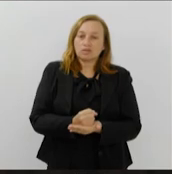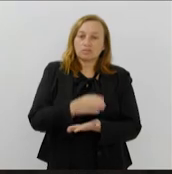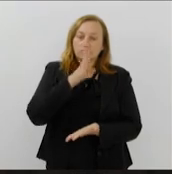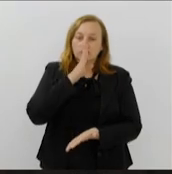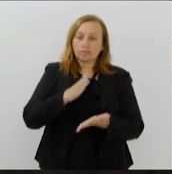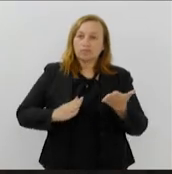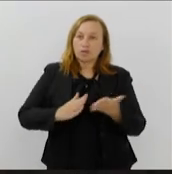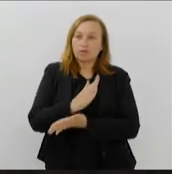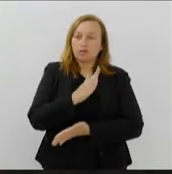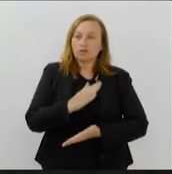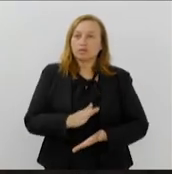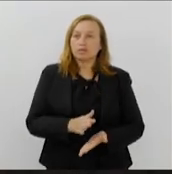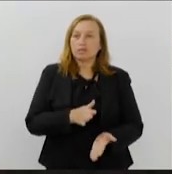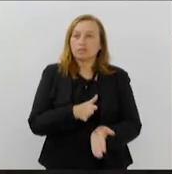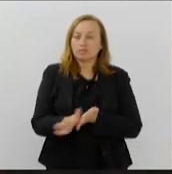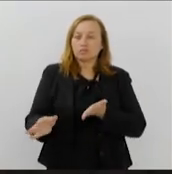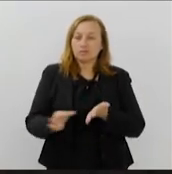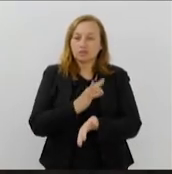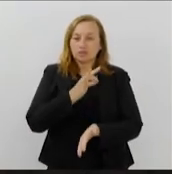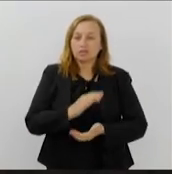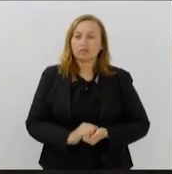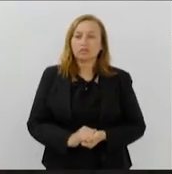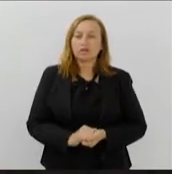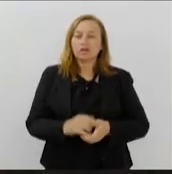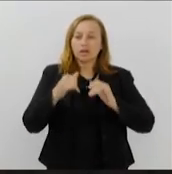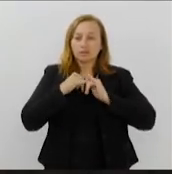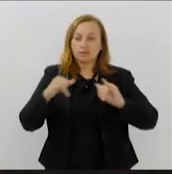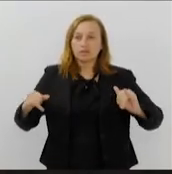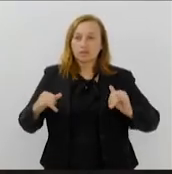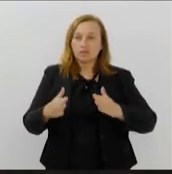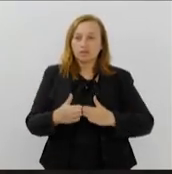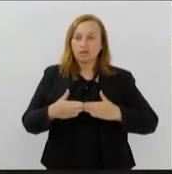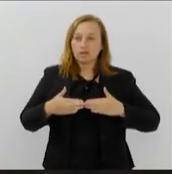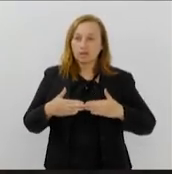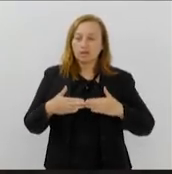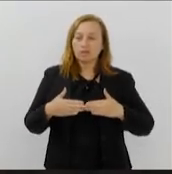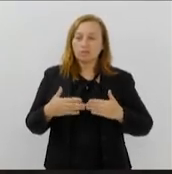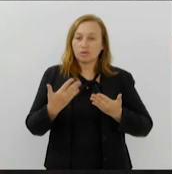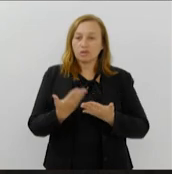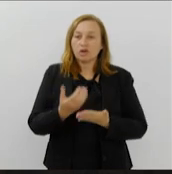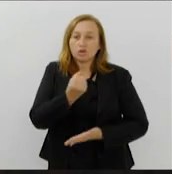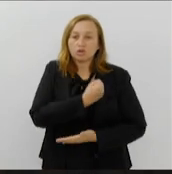estão, aprovado vai a publicação. Anuncio requerimento número